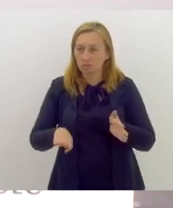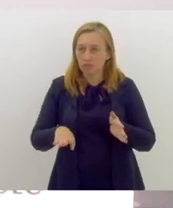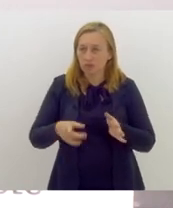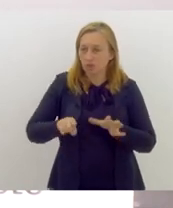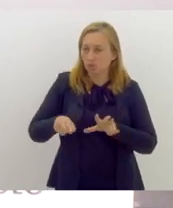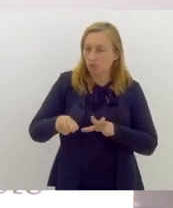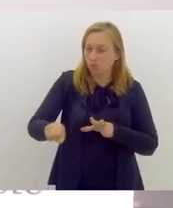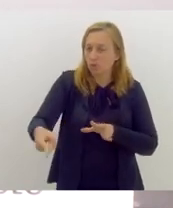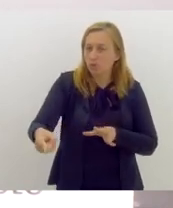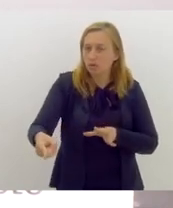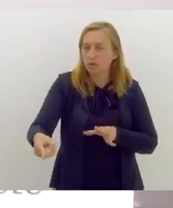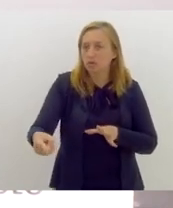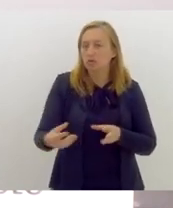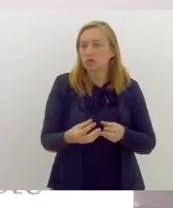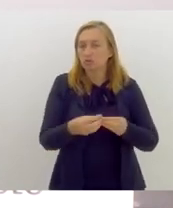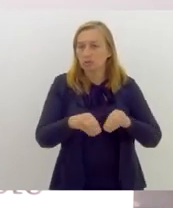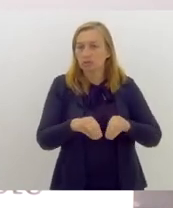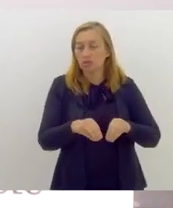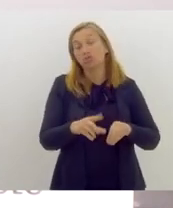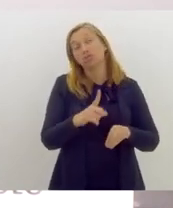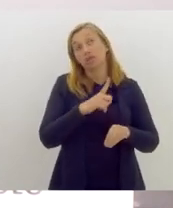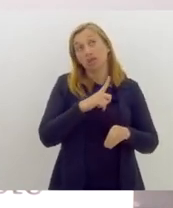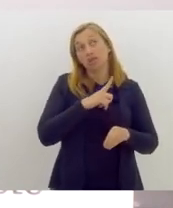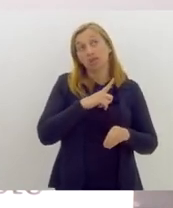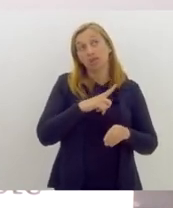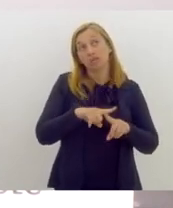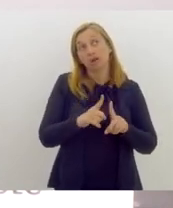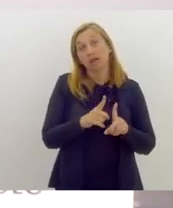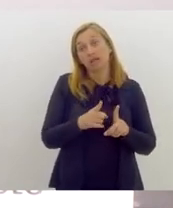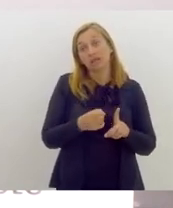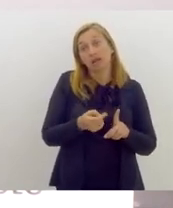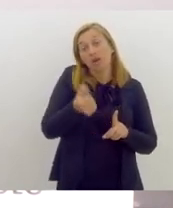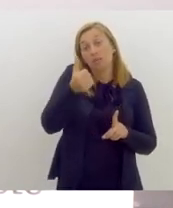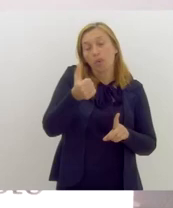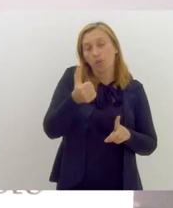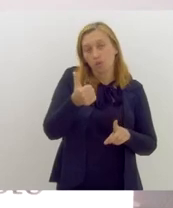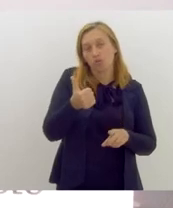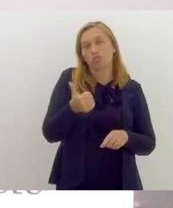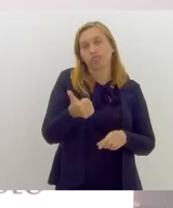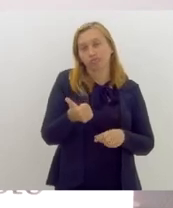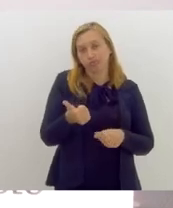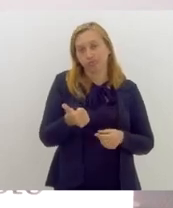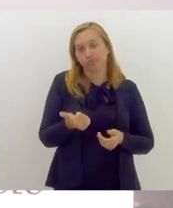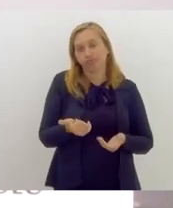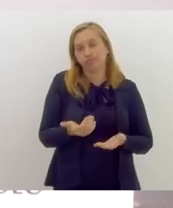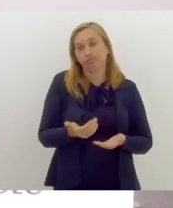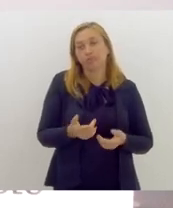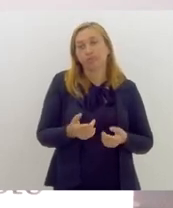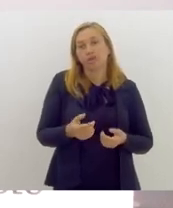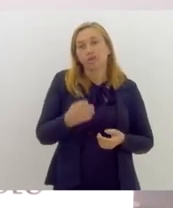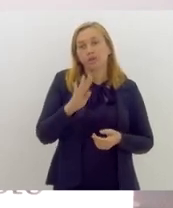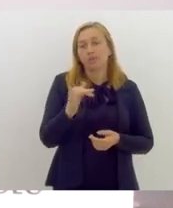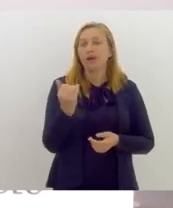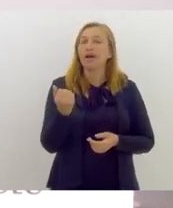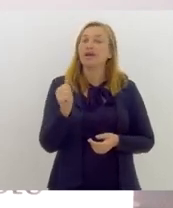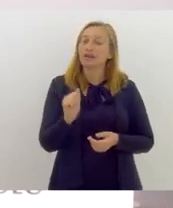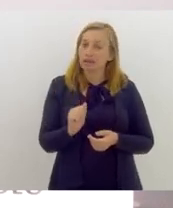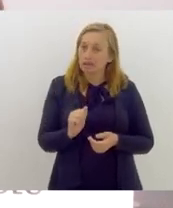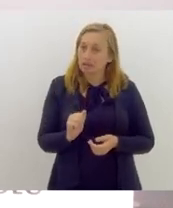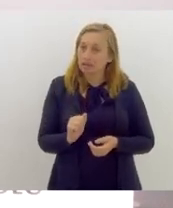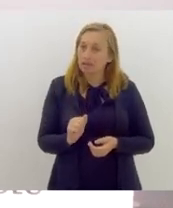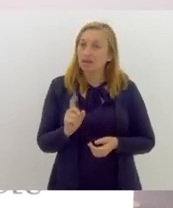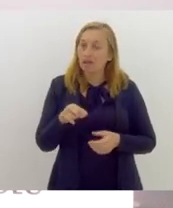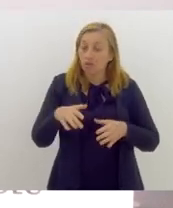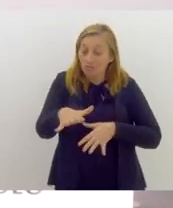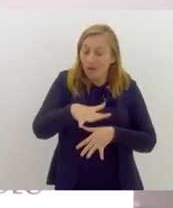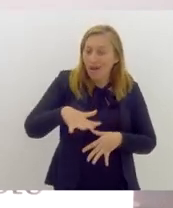as consequências haveriam mas seriam de muito de menor monta Bahia por si só é